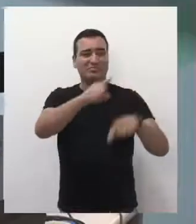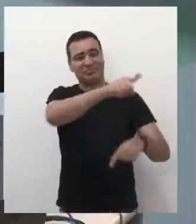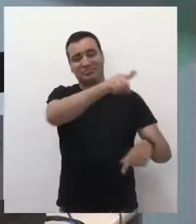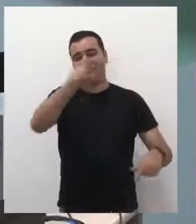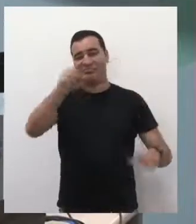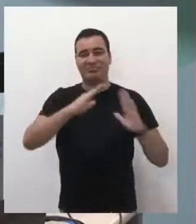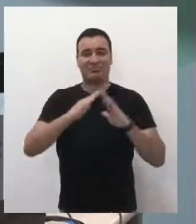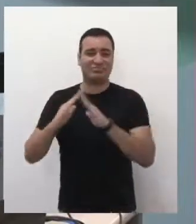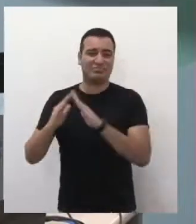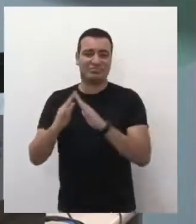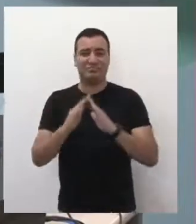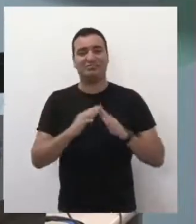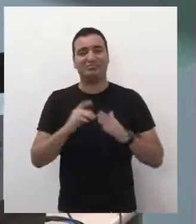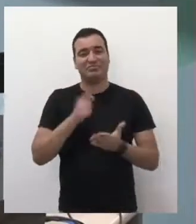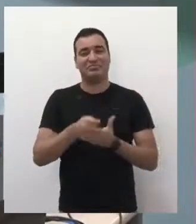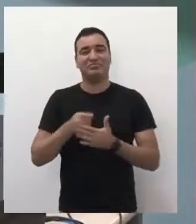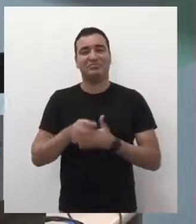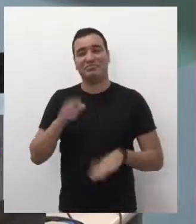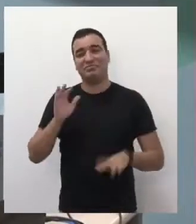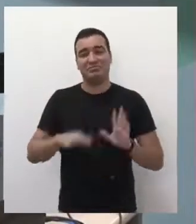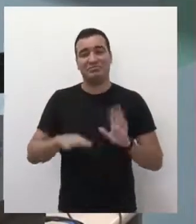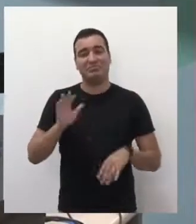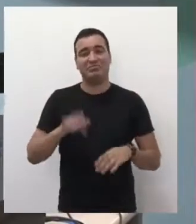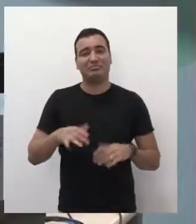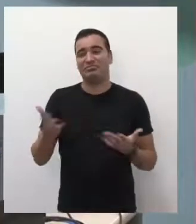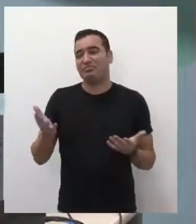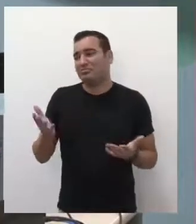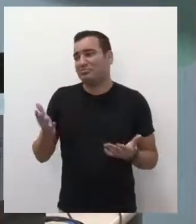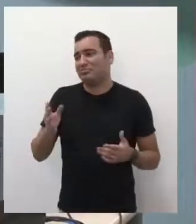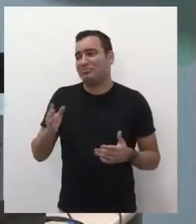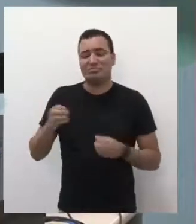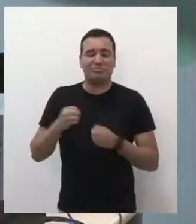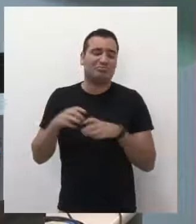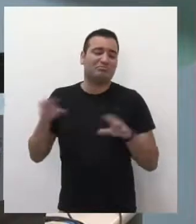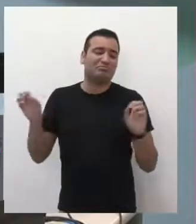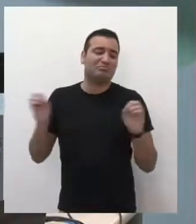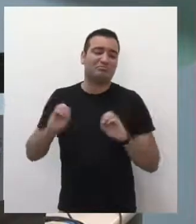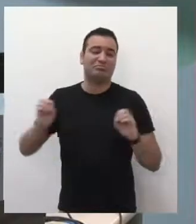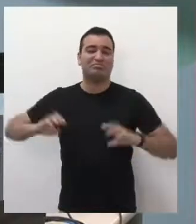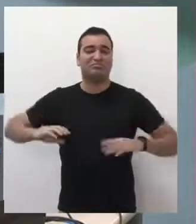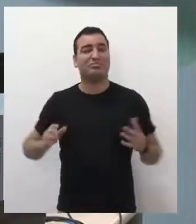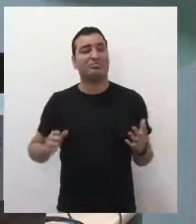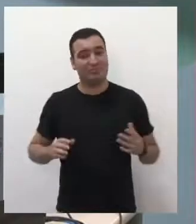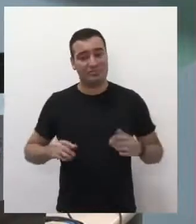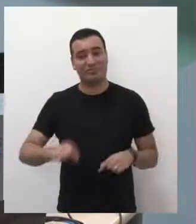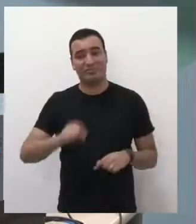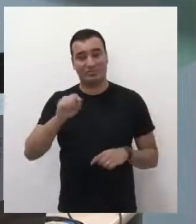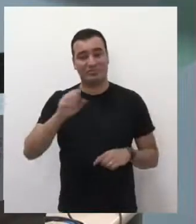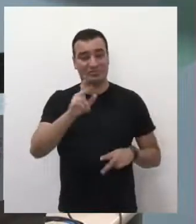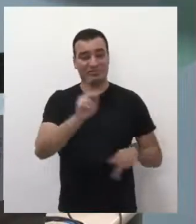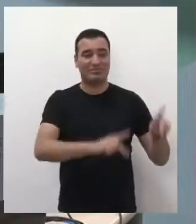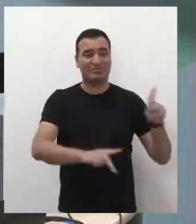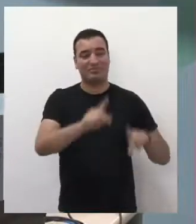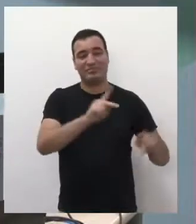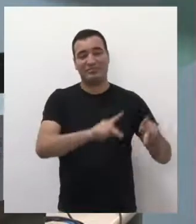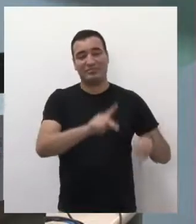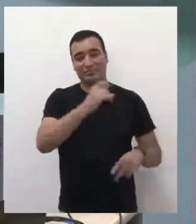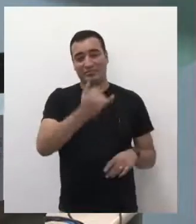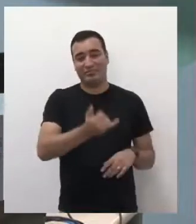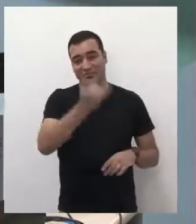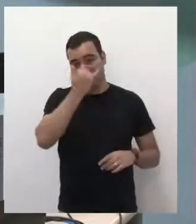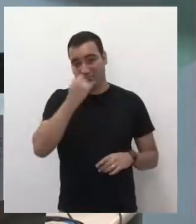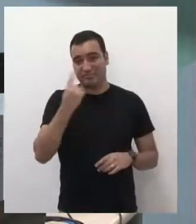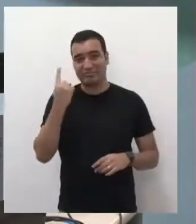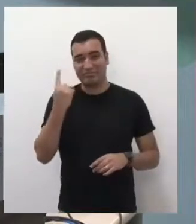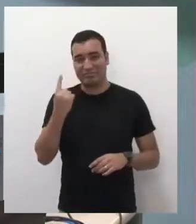para muita coisa que a gente às vezes acha que é crime sem vítima. Normalmente o crime sem vítima, a vítima é o povão. Porque sempre alguém vai fazer